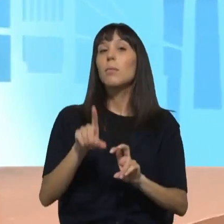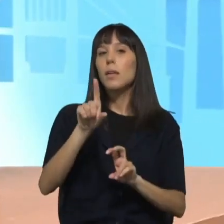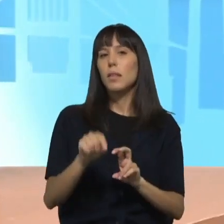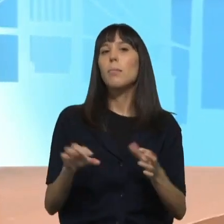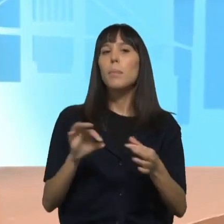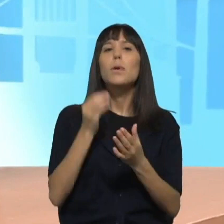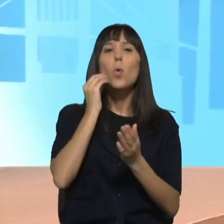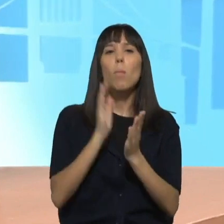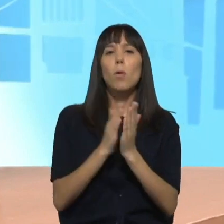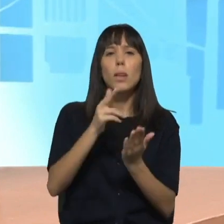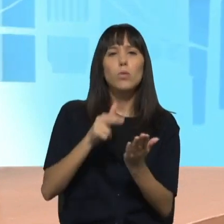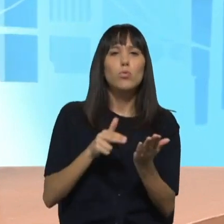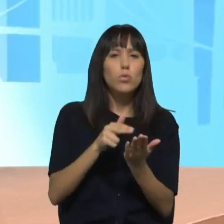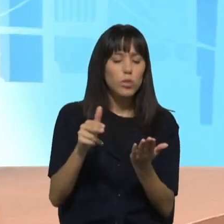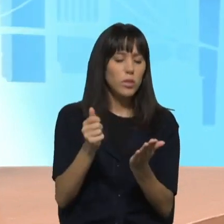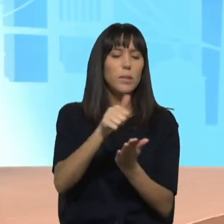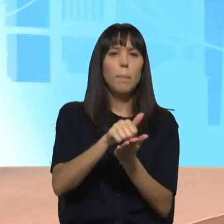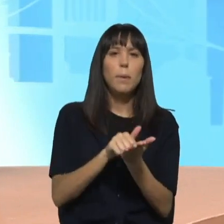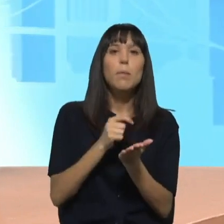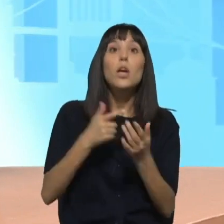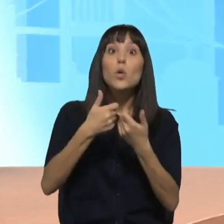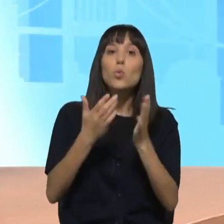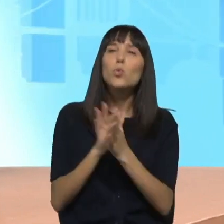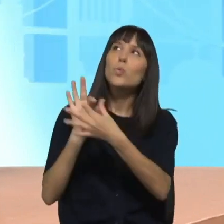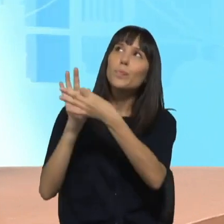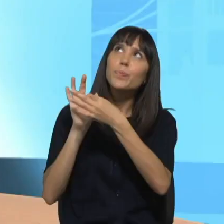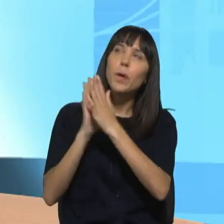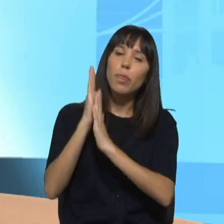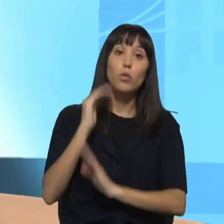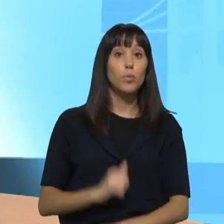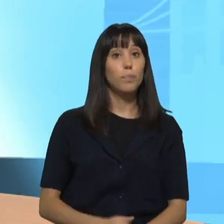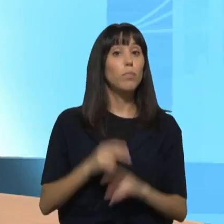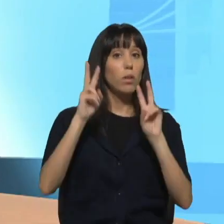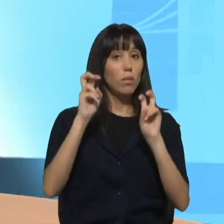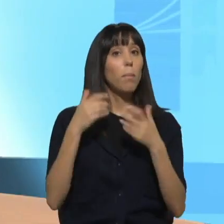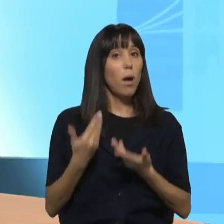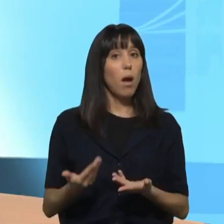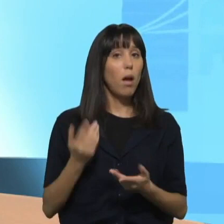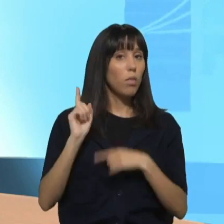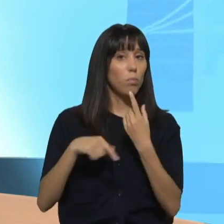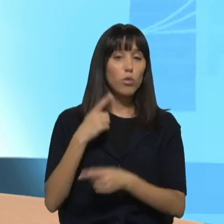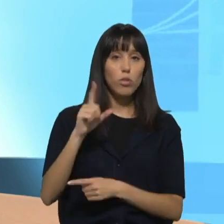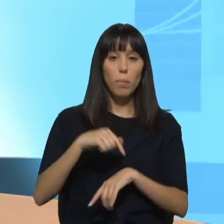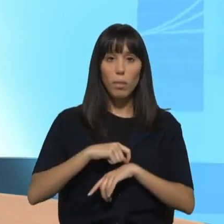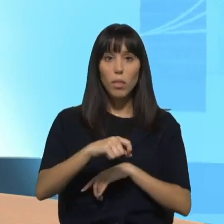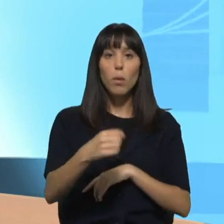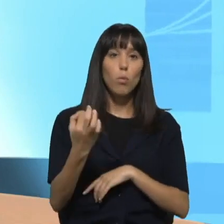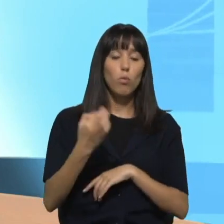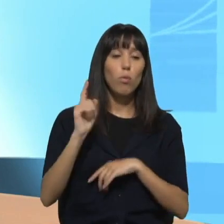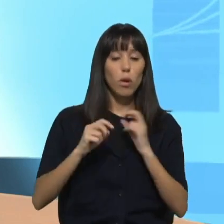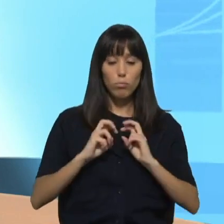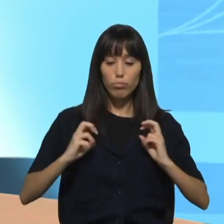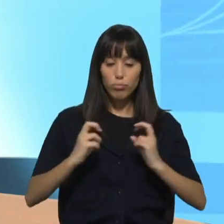são tudo temas que têm a ver com esta relação com Deus. E são temas presentes depois, para avançarmos no período pós-concílio, em